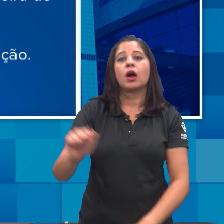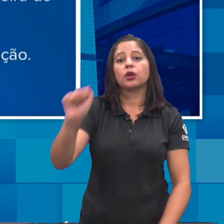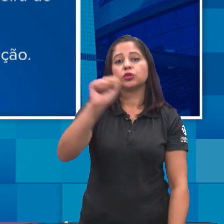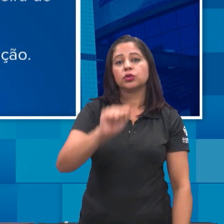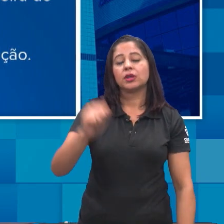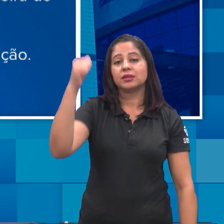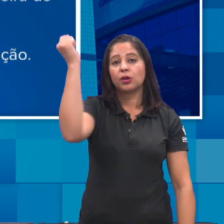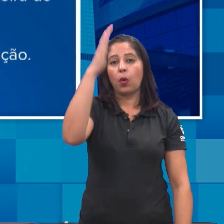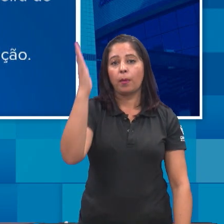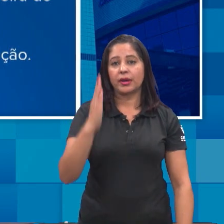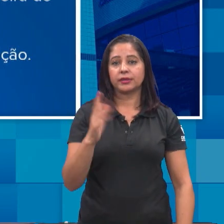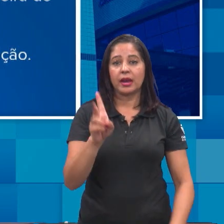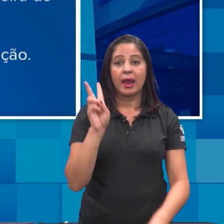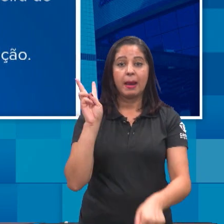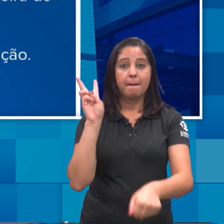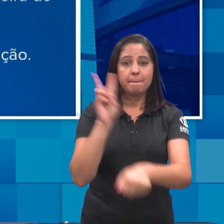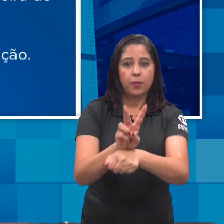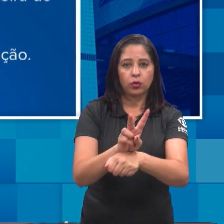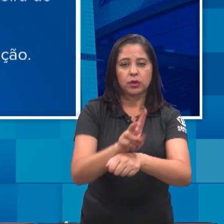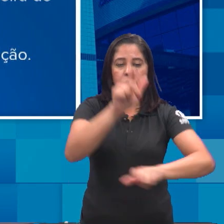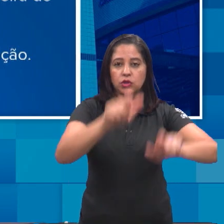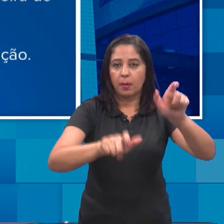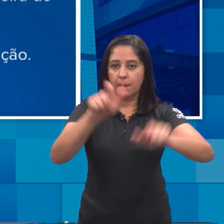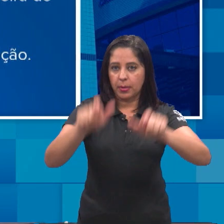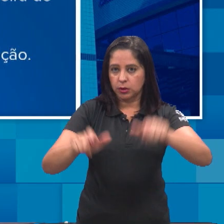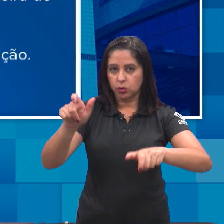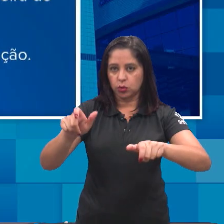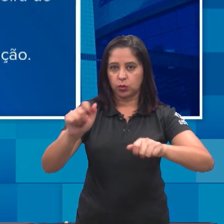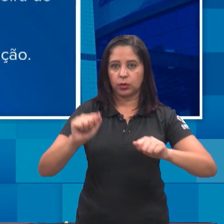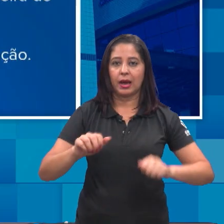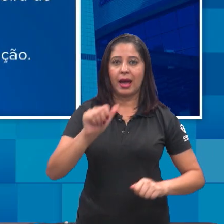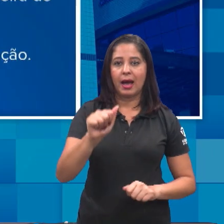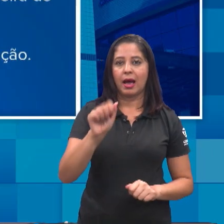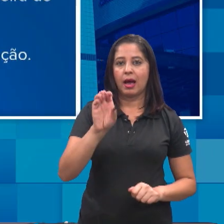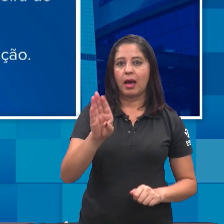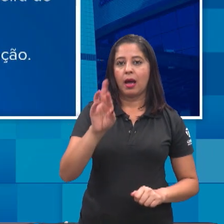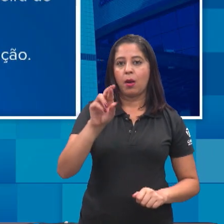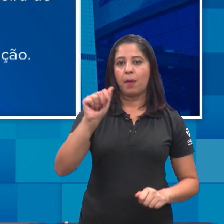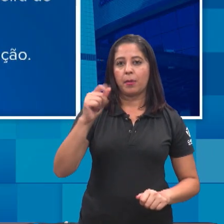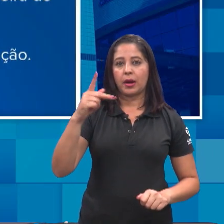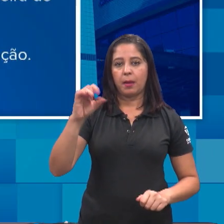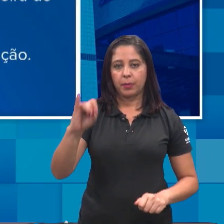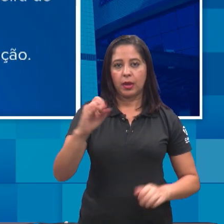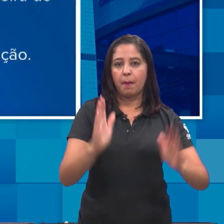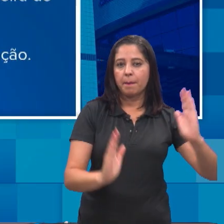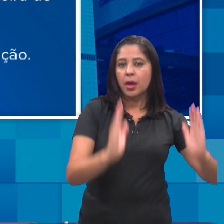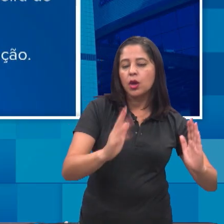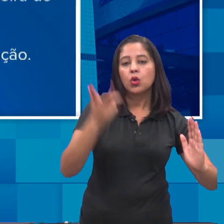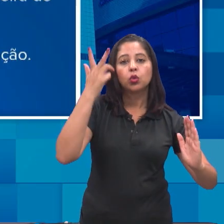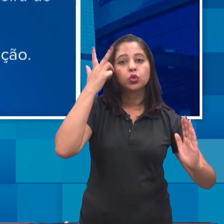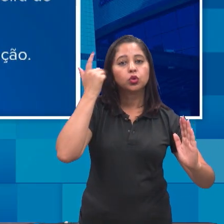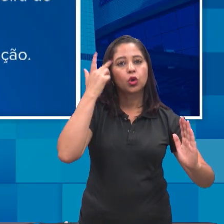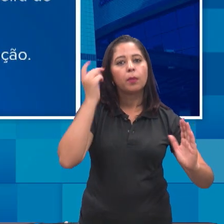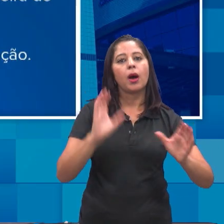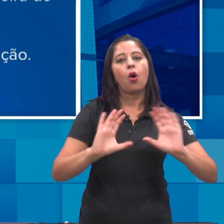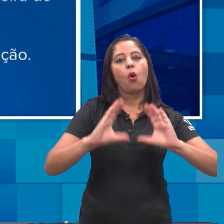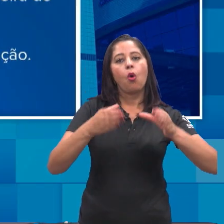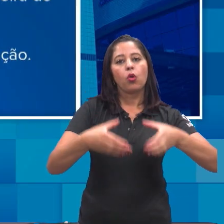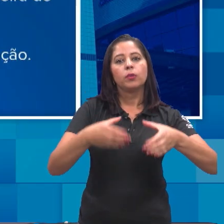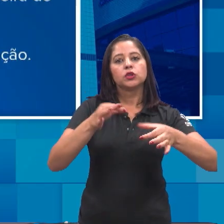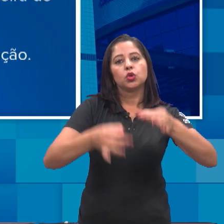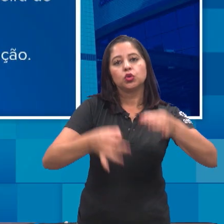de Proteção ao Indivíduo, ABRAP, rito ordinário, comissões Justiça, Economia